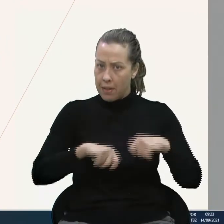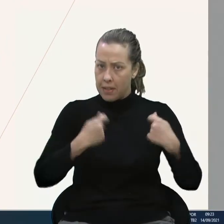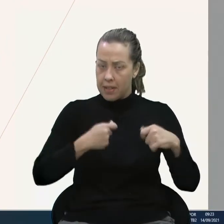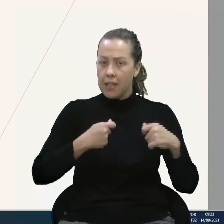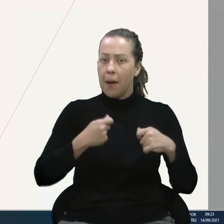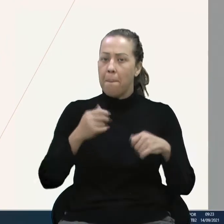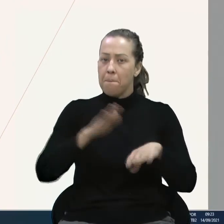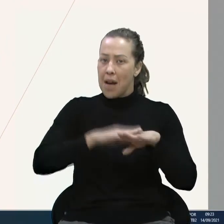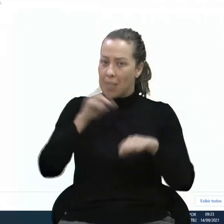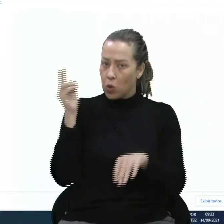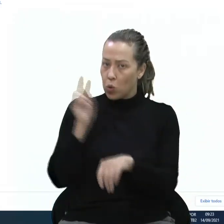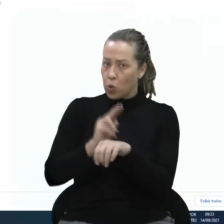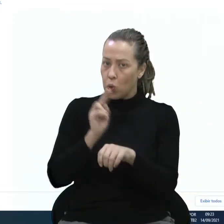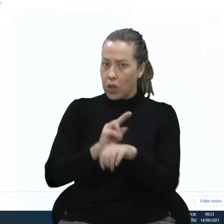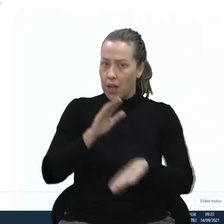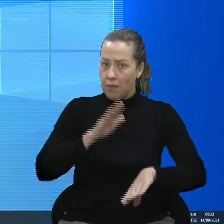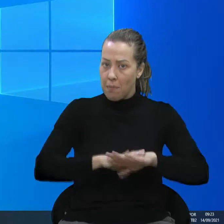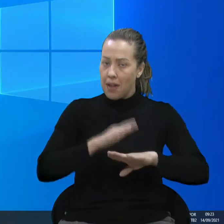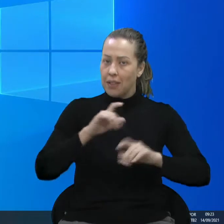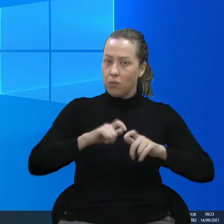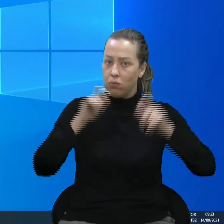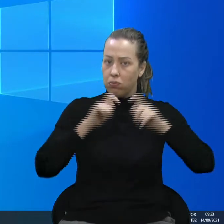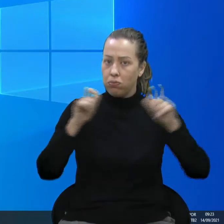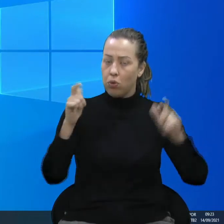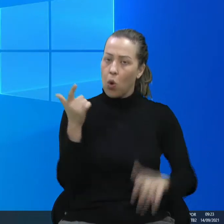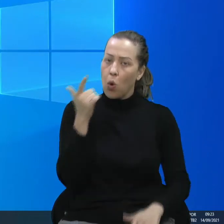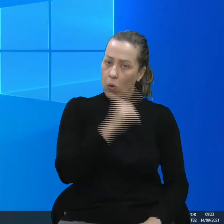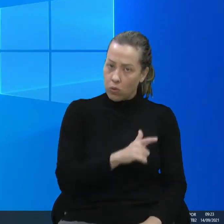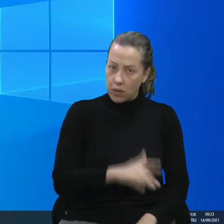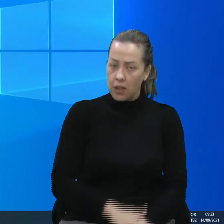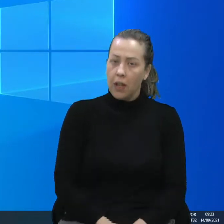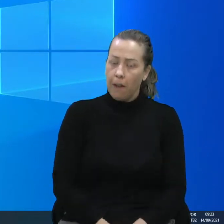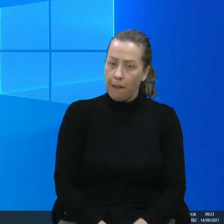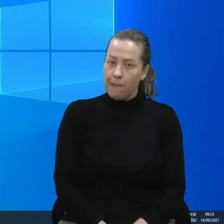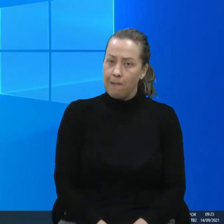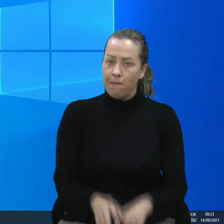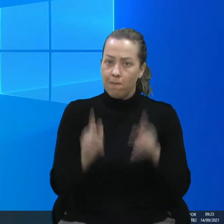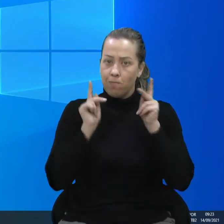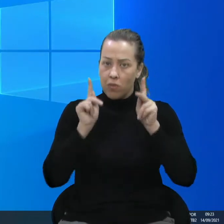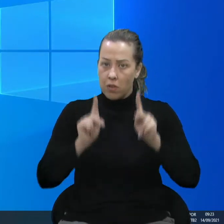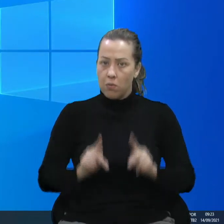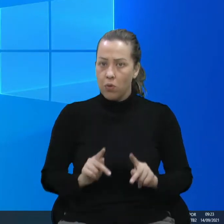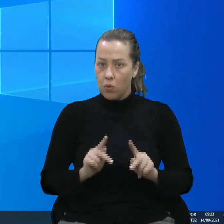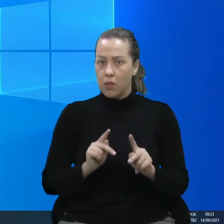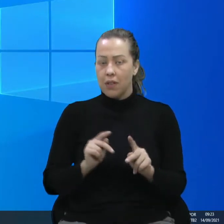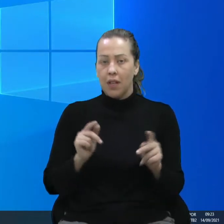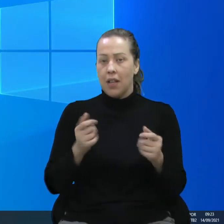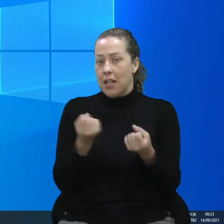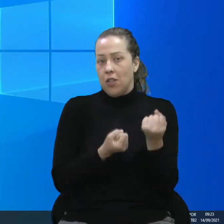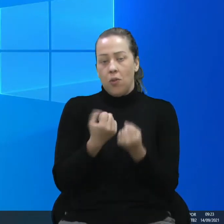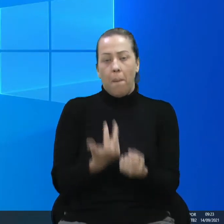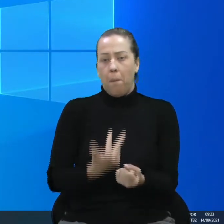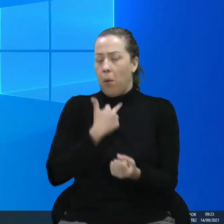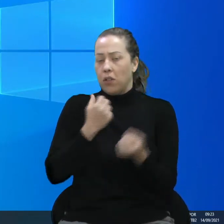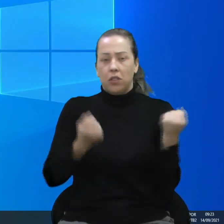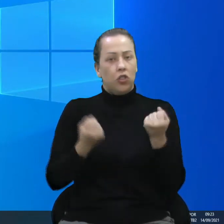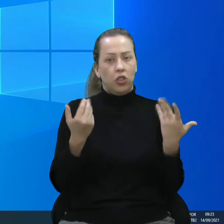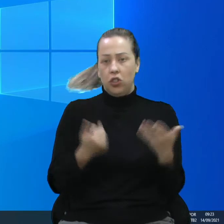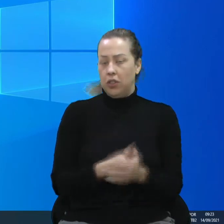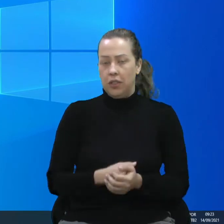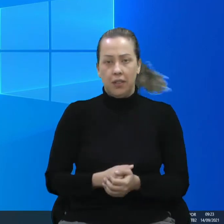atacar por mais blitz na cidade para a gente conseguir que essas pessoas não dirijam. Não dirijam